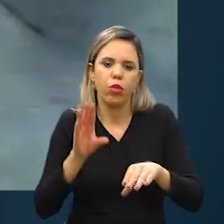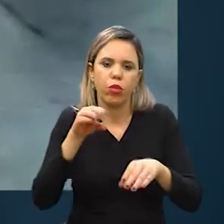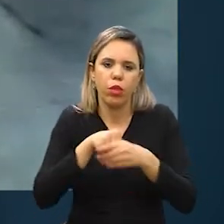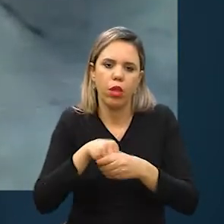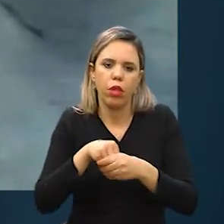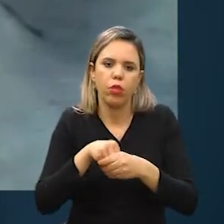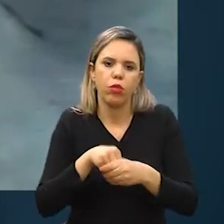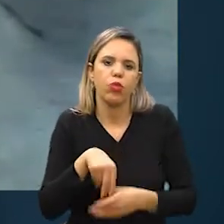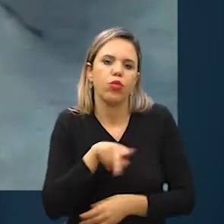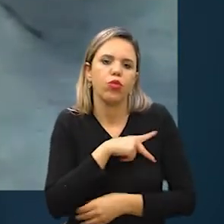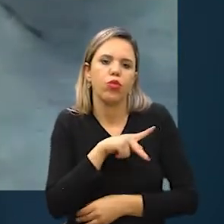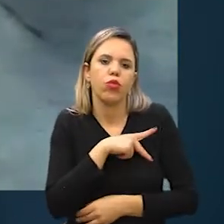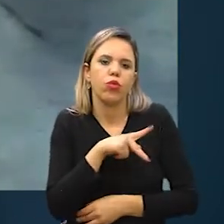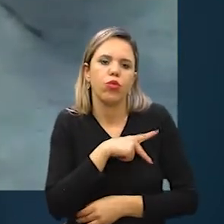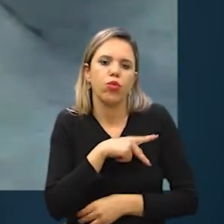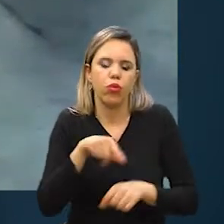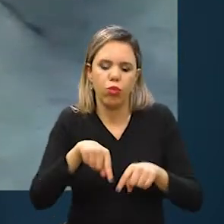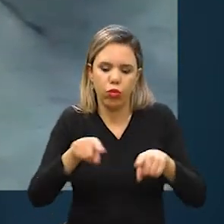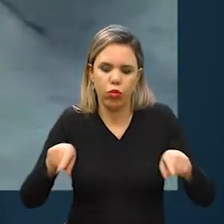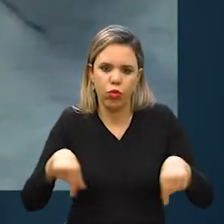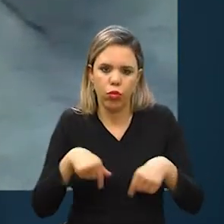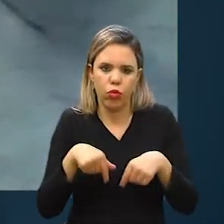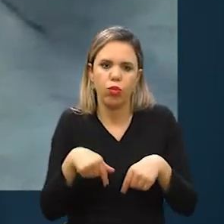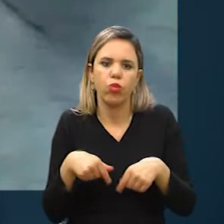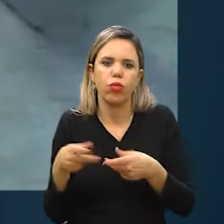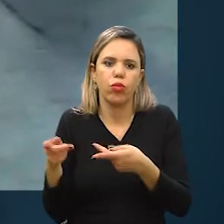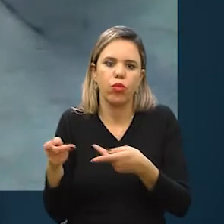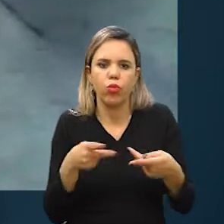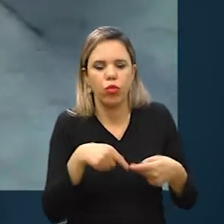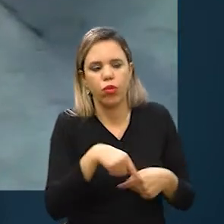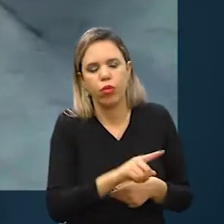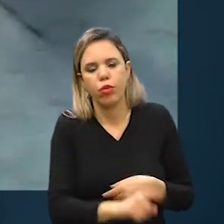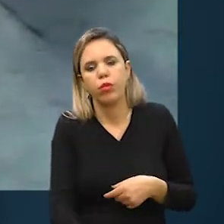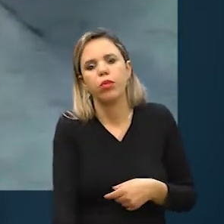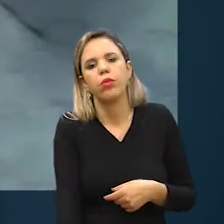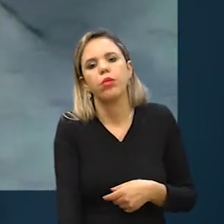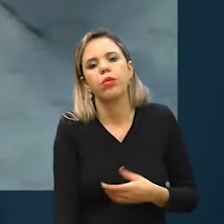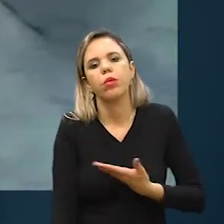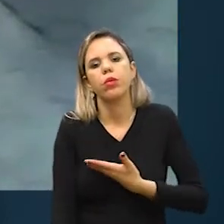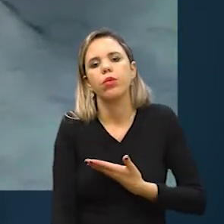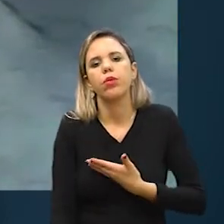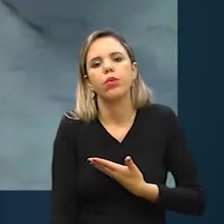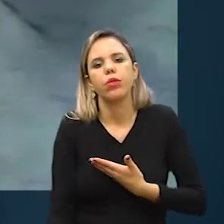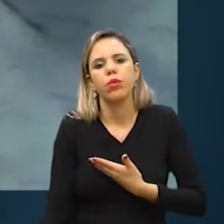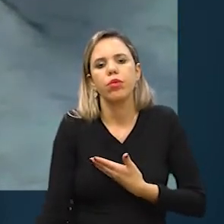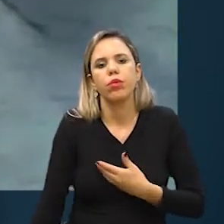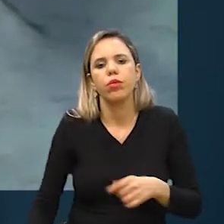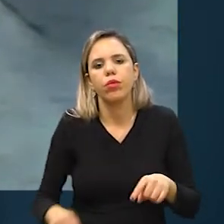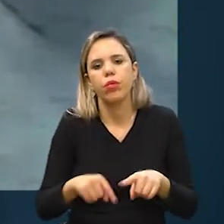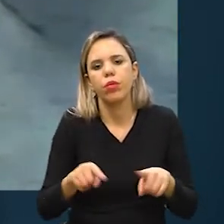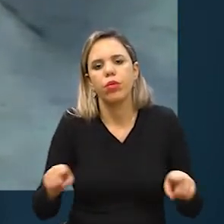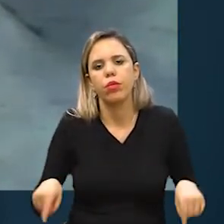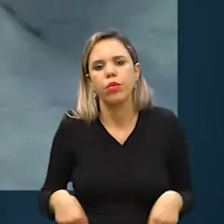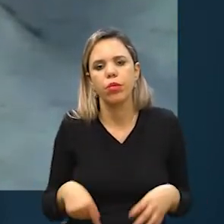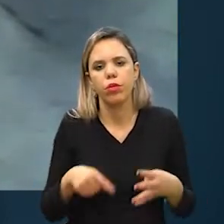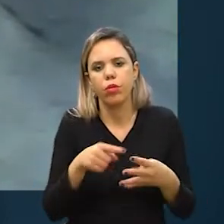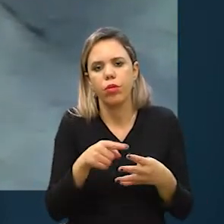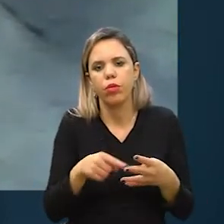lá dentro do Palmeiras uma salinha, que eu fui convidado lá através dos amigos, uma salinha